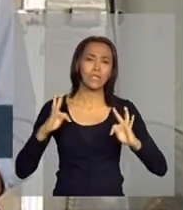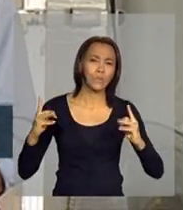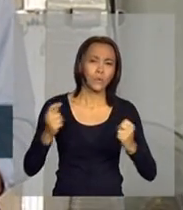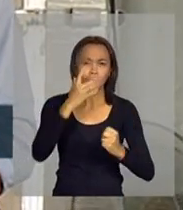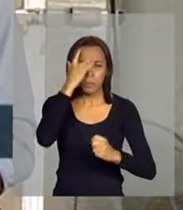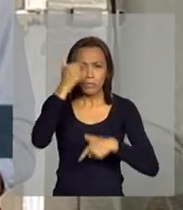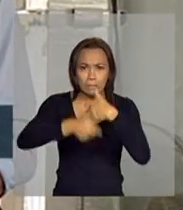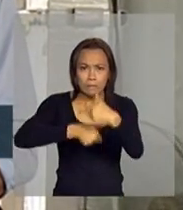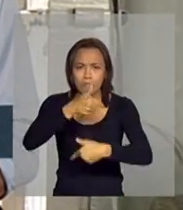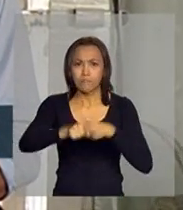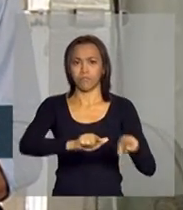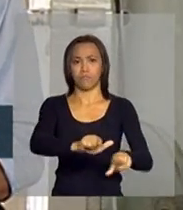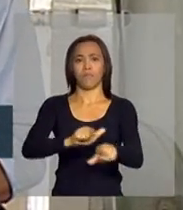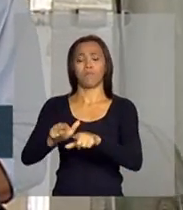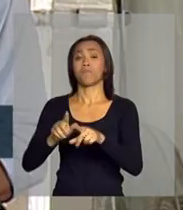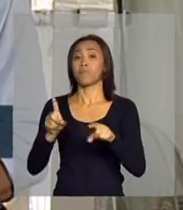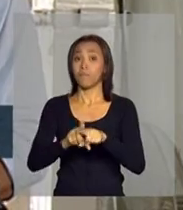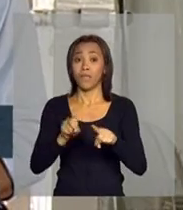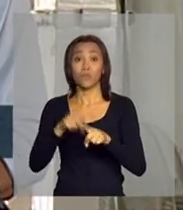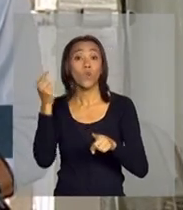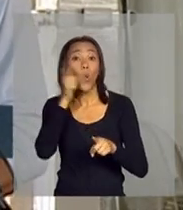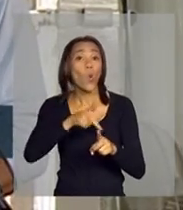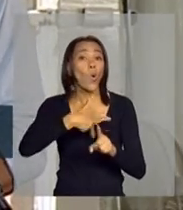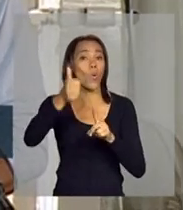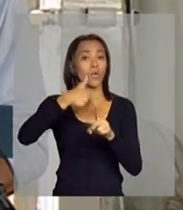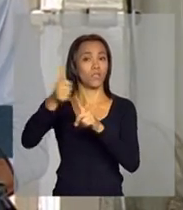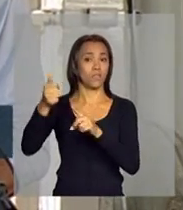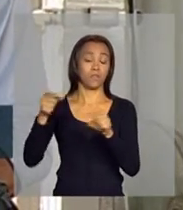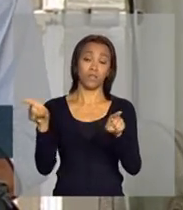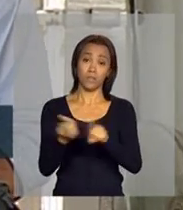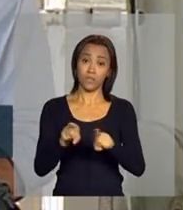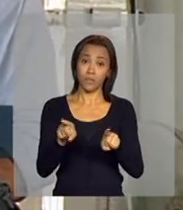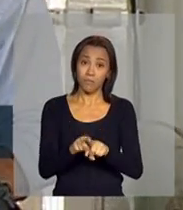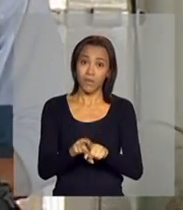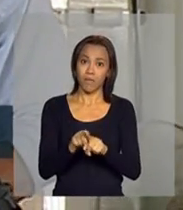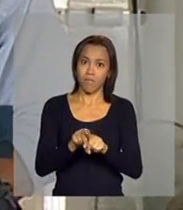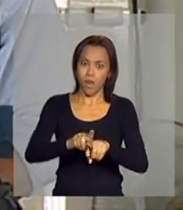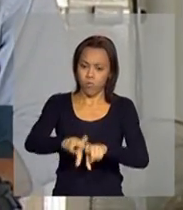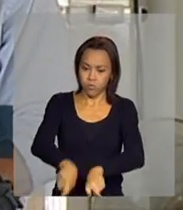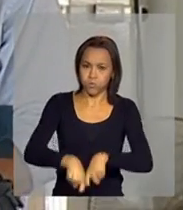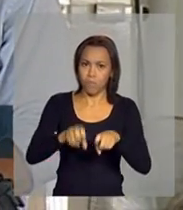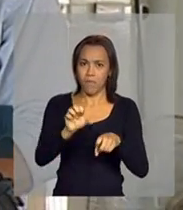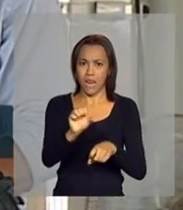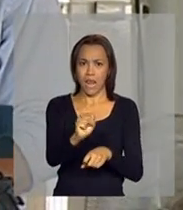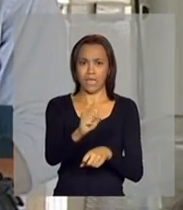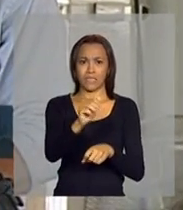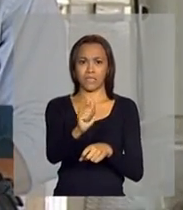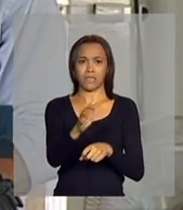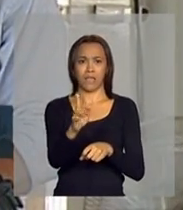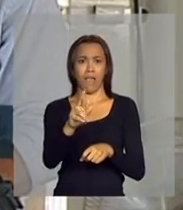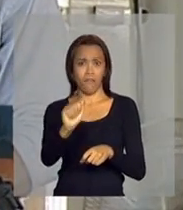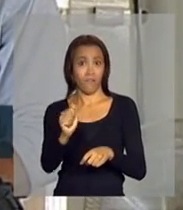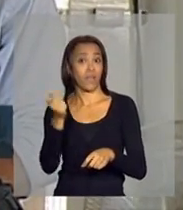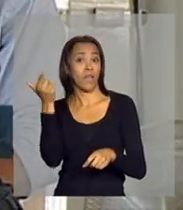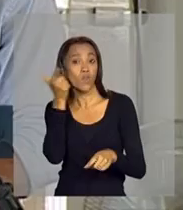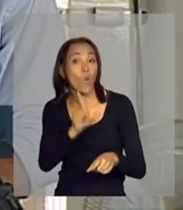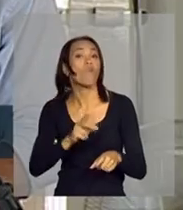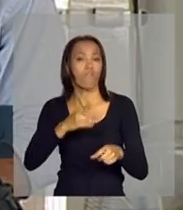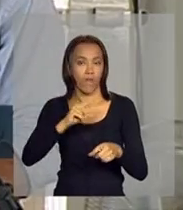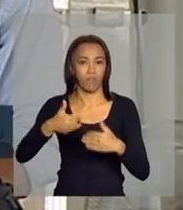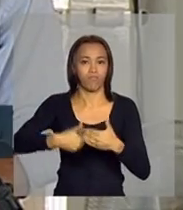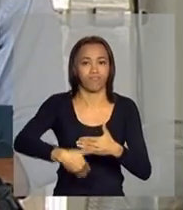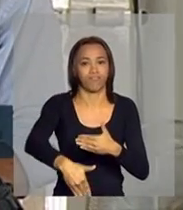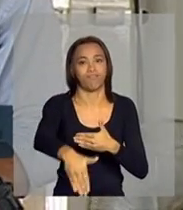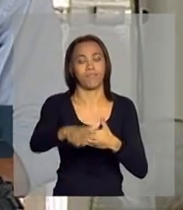produtores pelos avanços, pelas conquistas e pela safra recorde que nós teremos nesse ano. Parabéns a